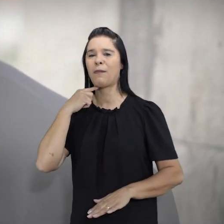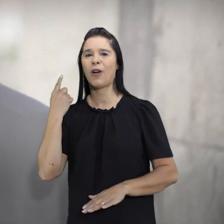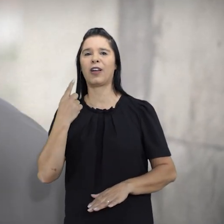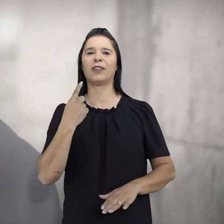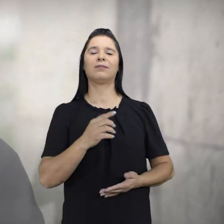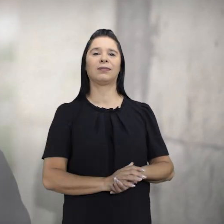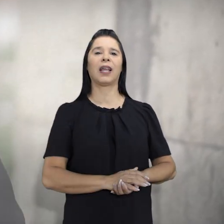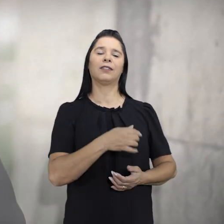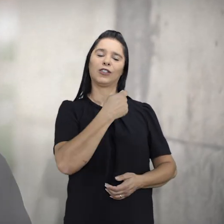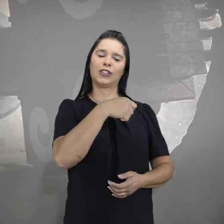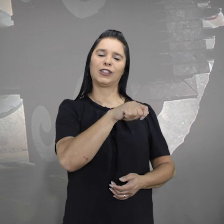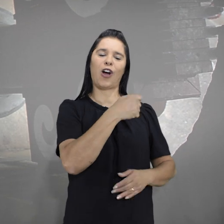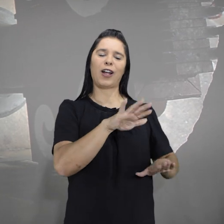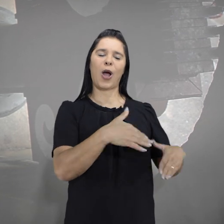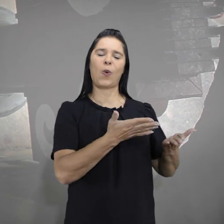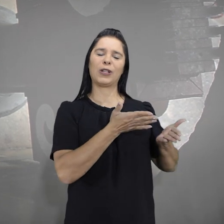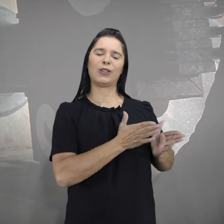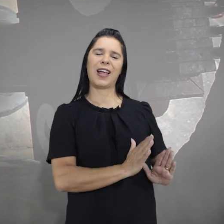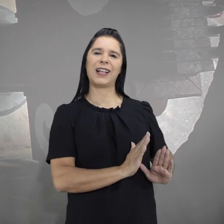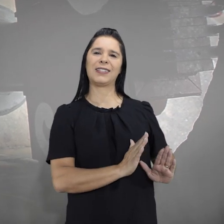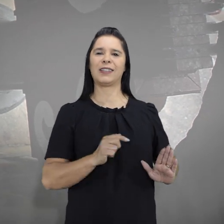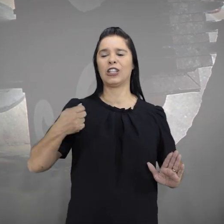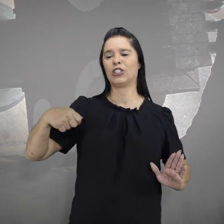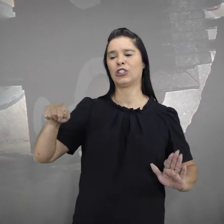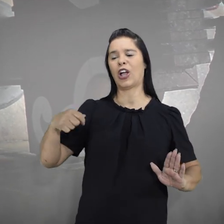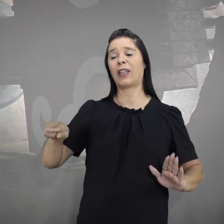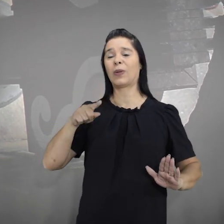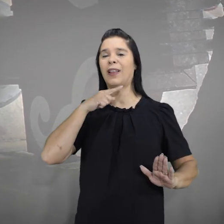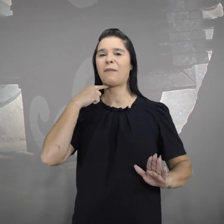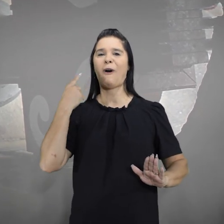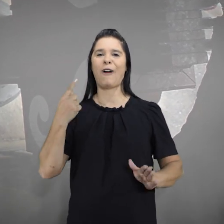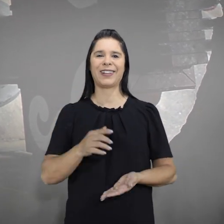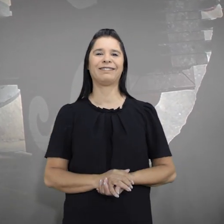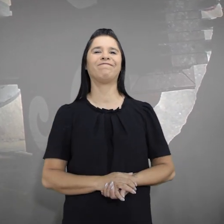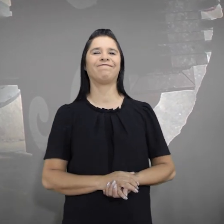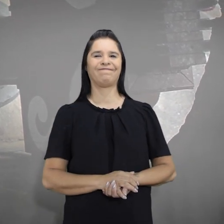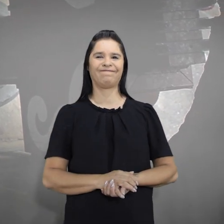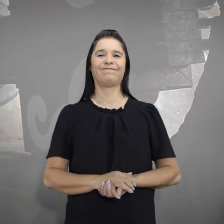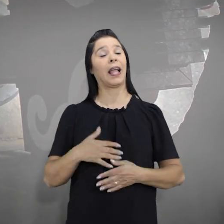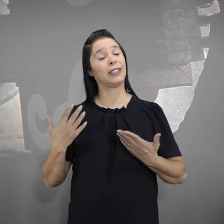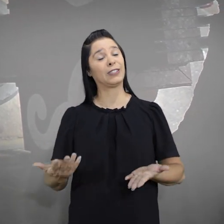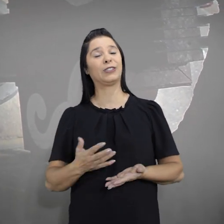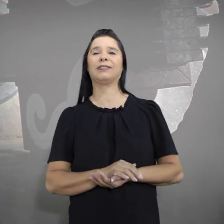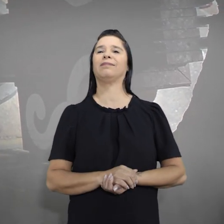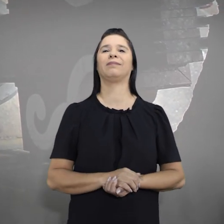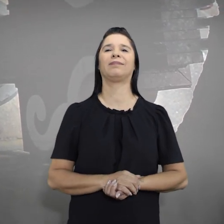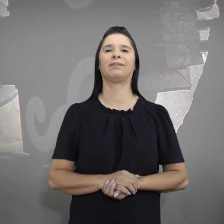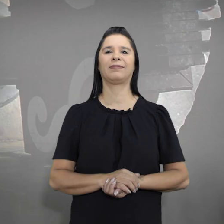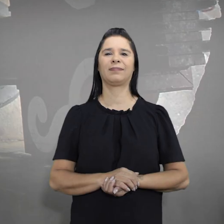toca quando uma pessoa nasce, ele toca quando ela morre, e é isso,